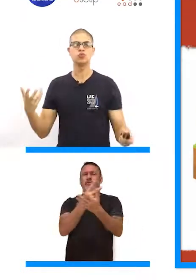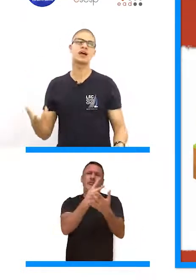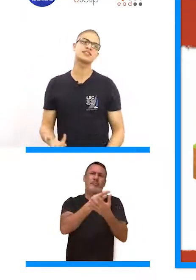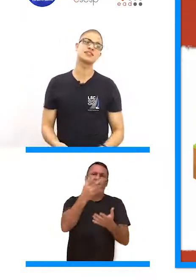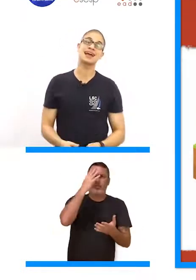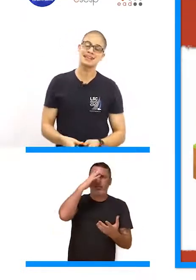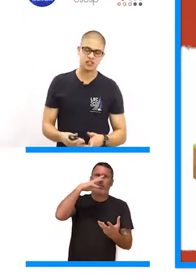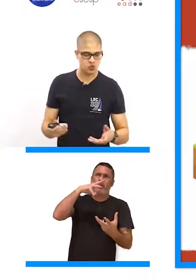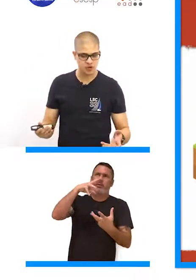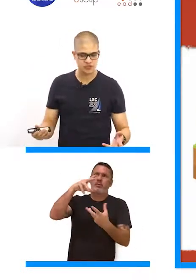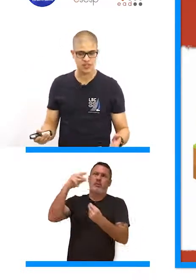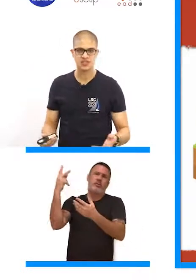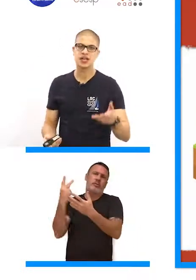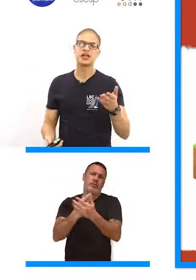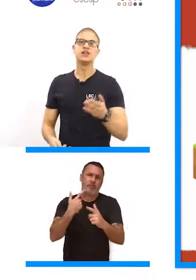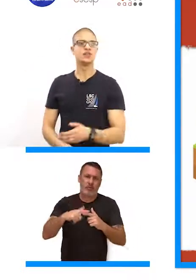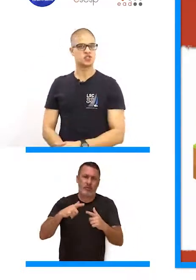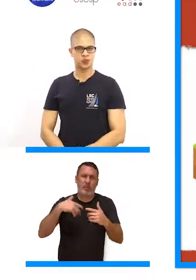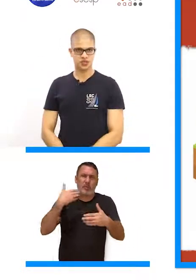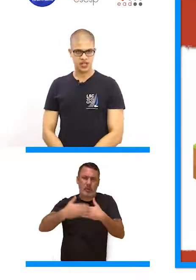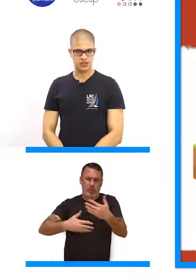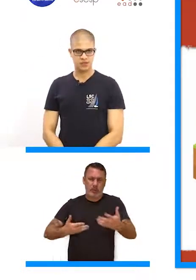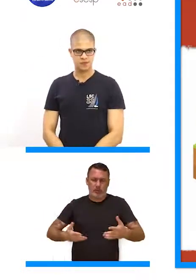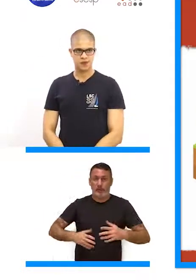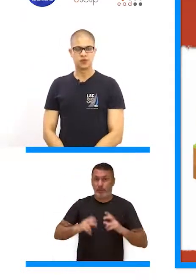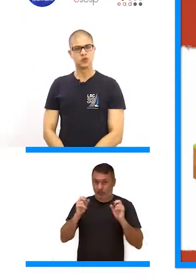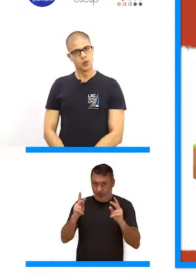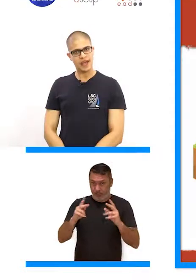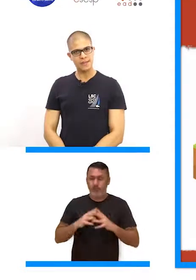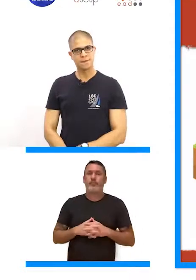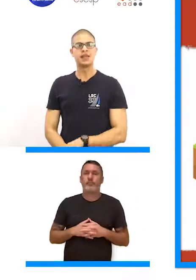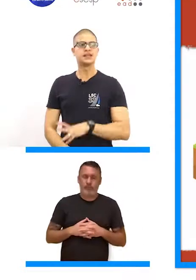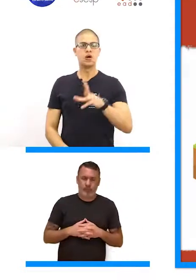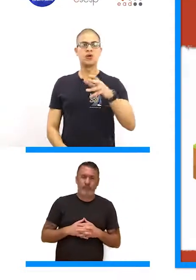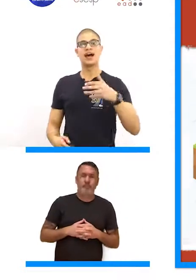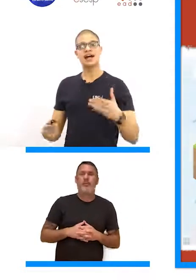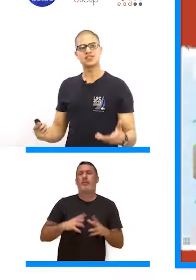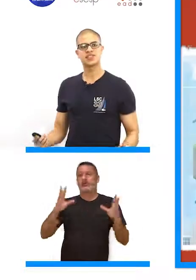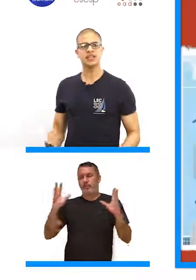todo o mundo catastróficas deste processo. Tudo